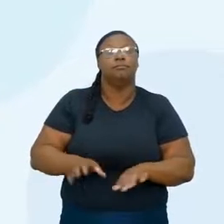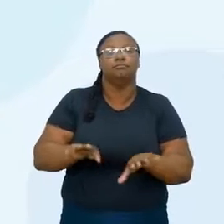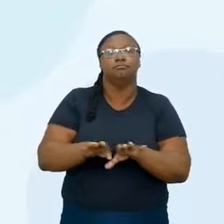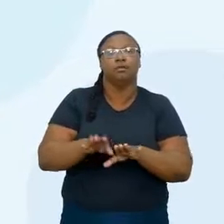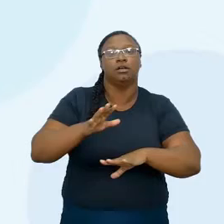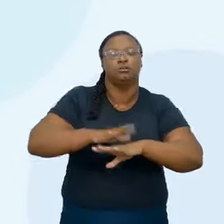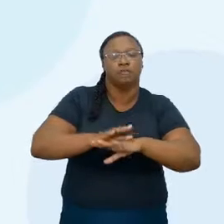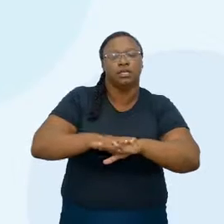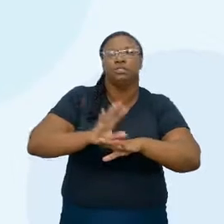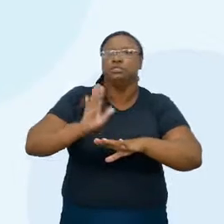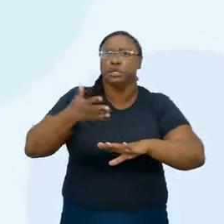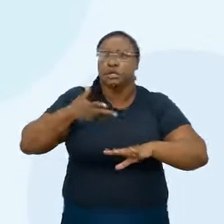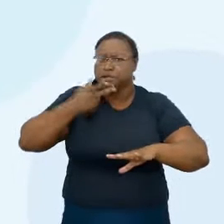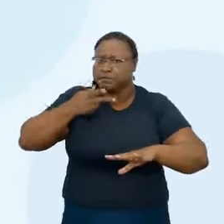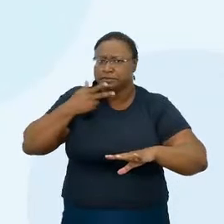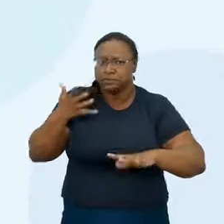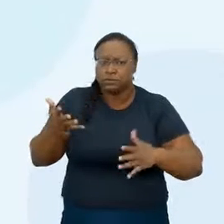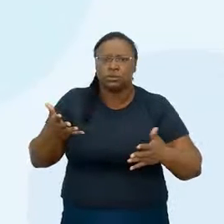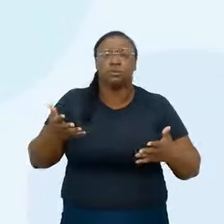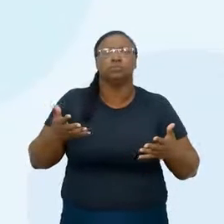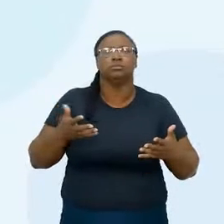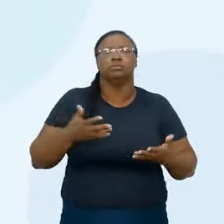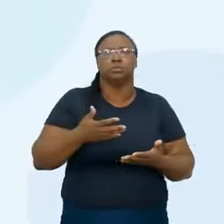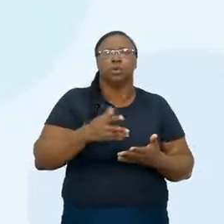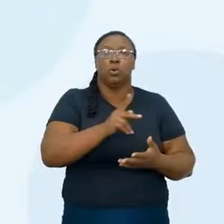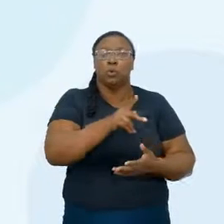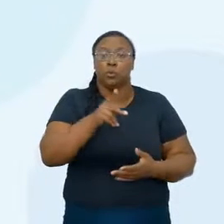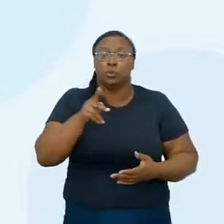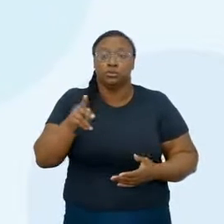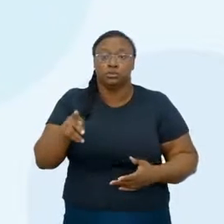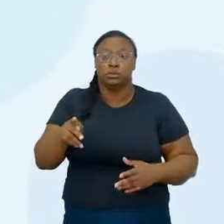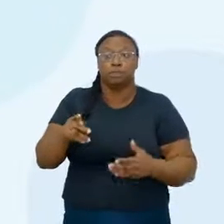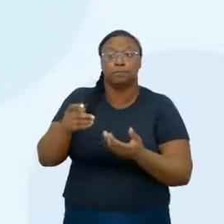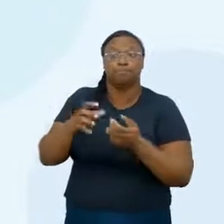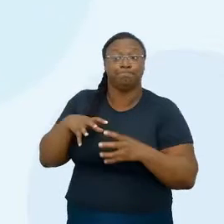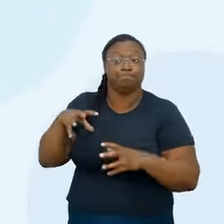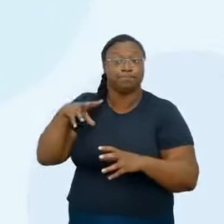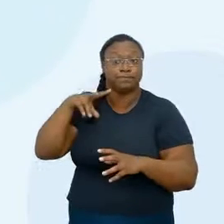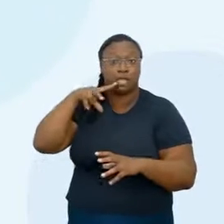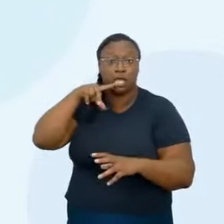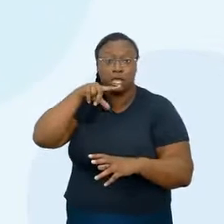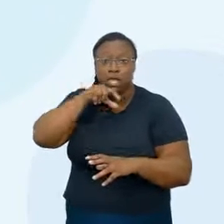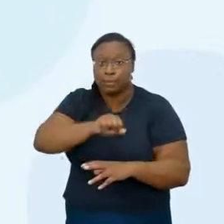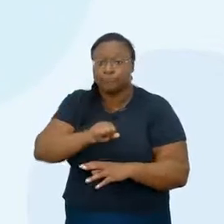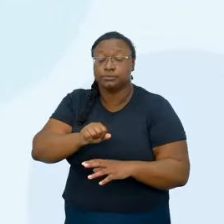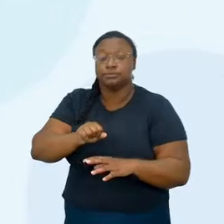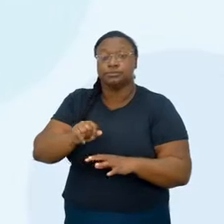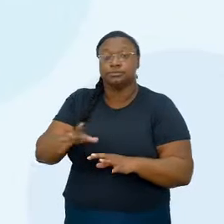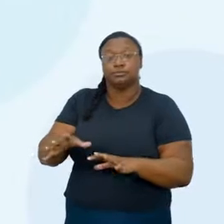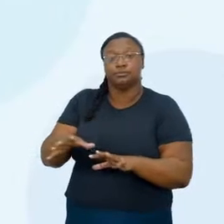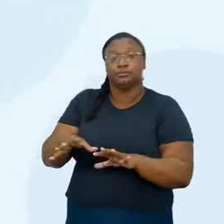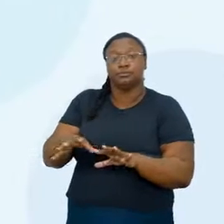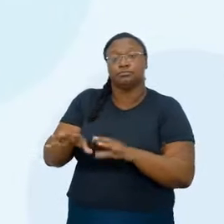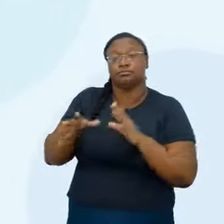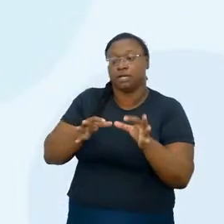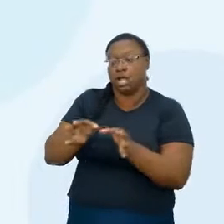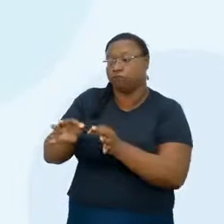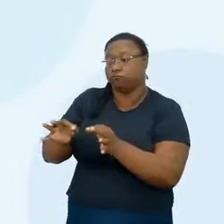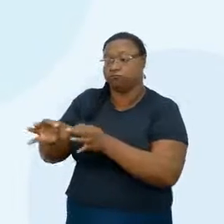nós já havíamos dito, por uma curadoria do professor, previamente, até para que tenha-se um